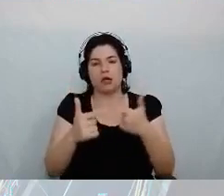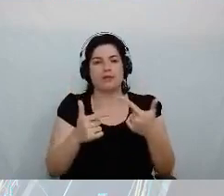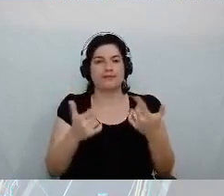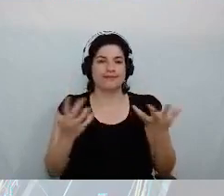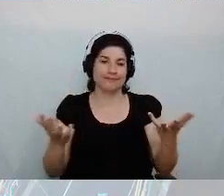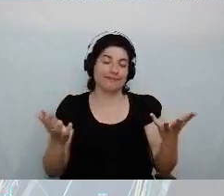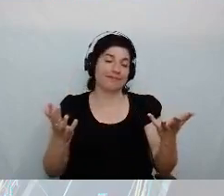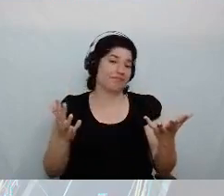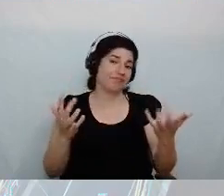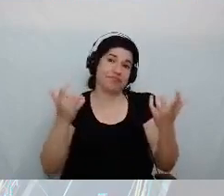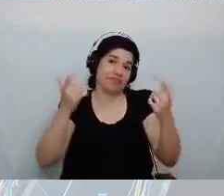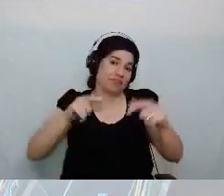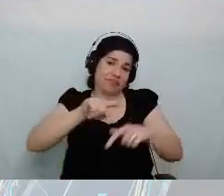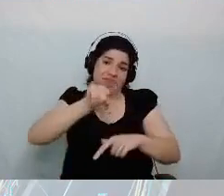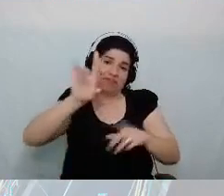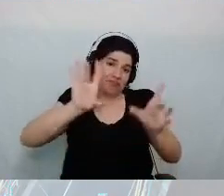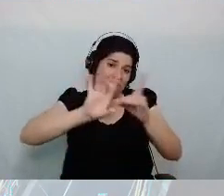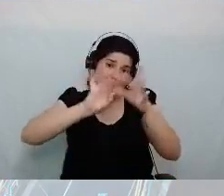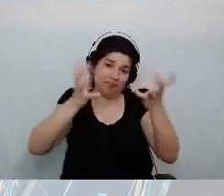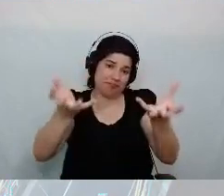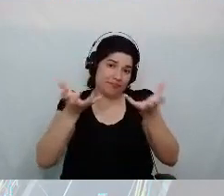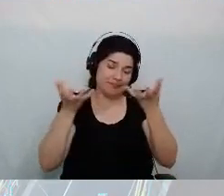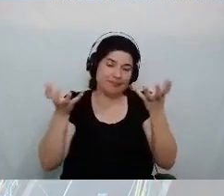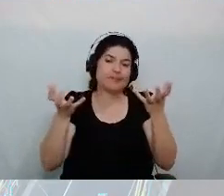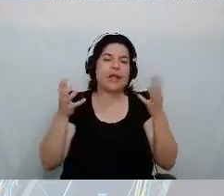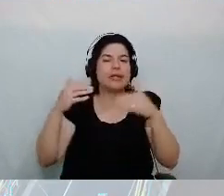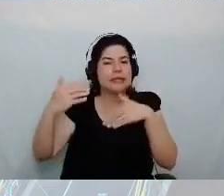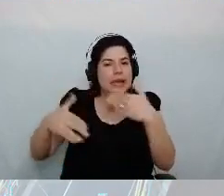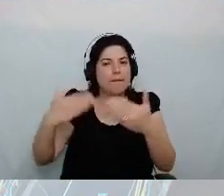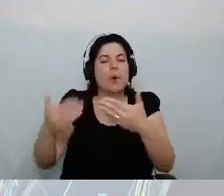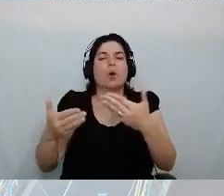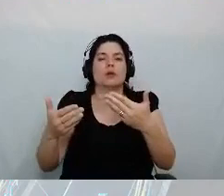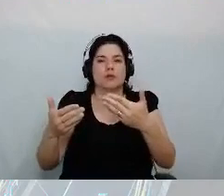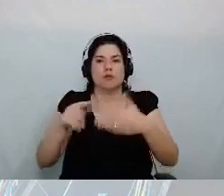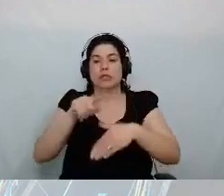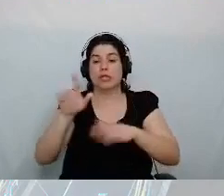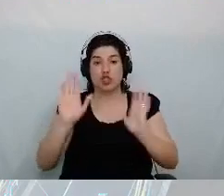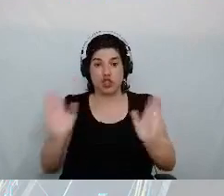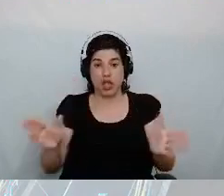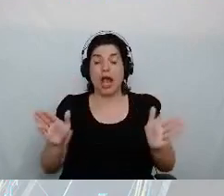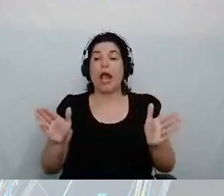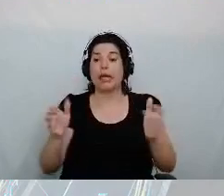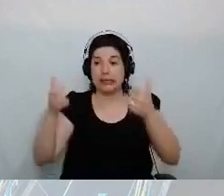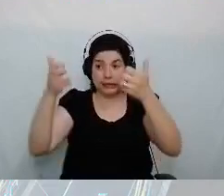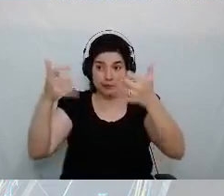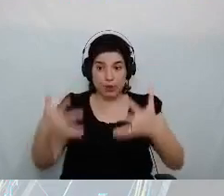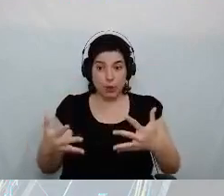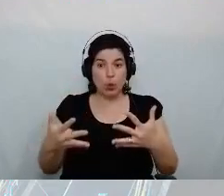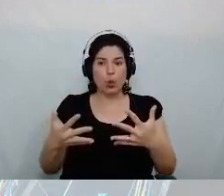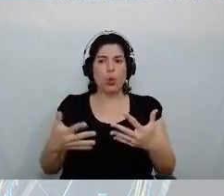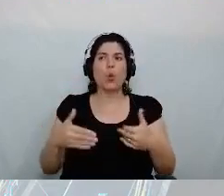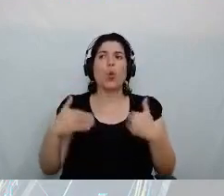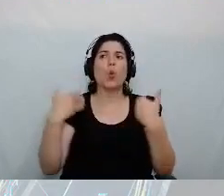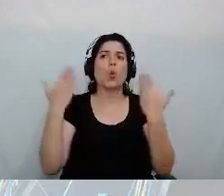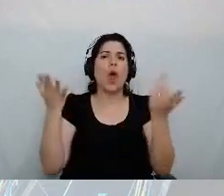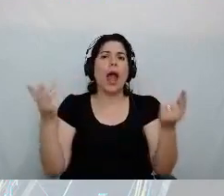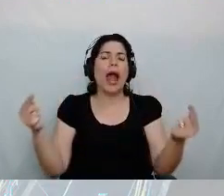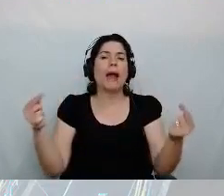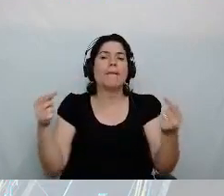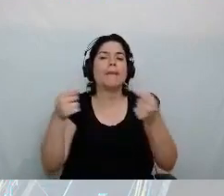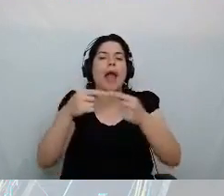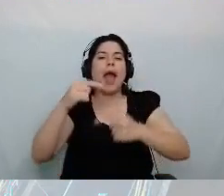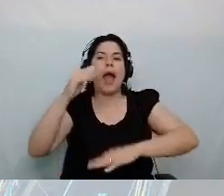onde mais vocês quiserem. E, ao final, depois que você fez todo esse contexto, qual é a chamada para a ação? O que